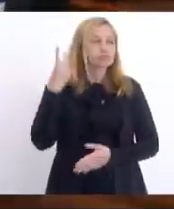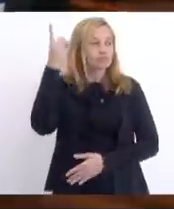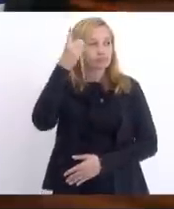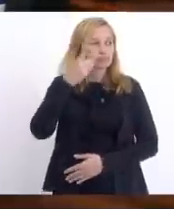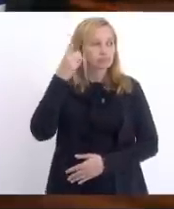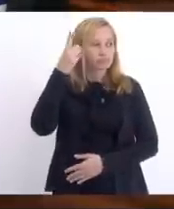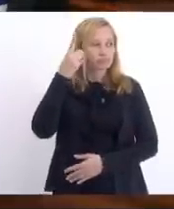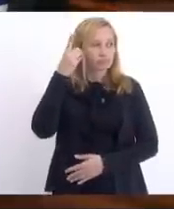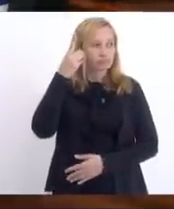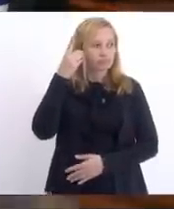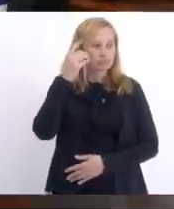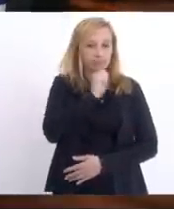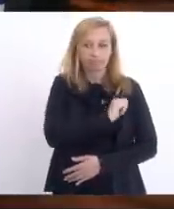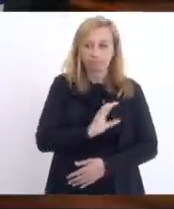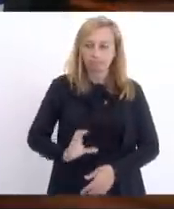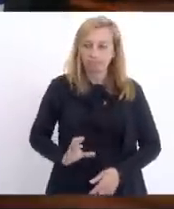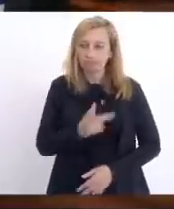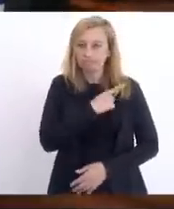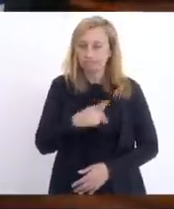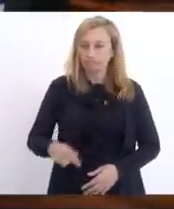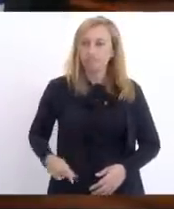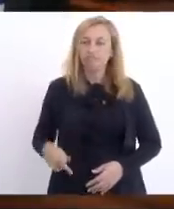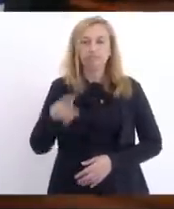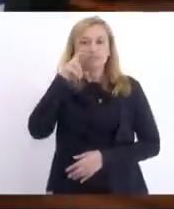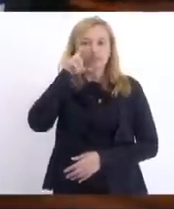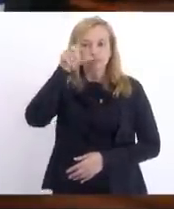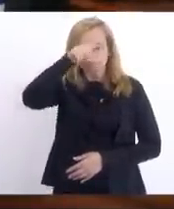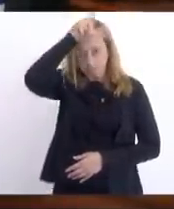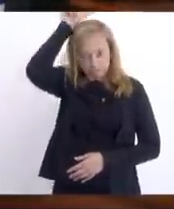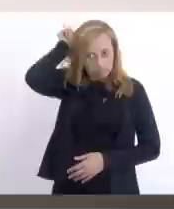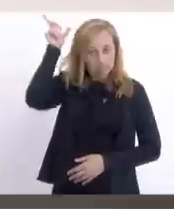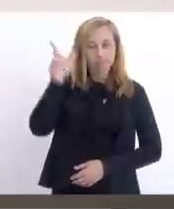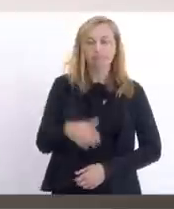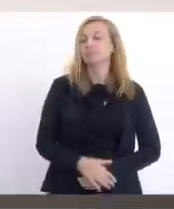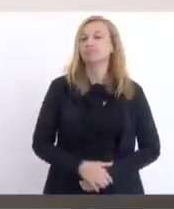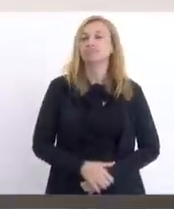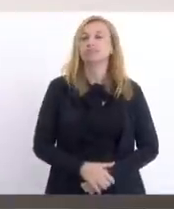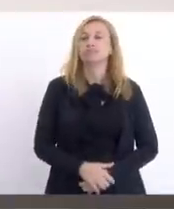nosso presidente André Cilian, deputado Luiz Paulo e deputado Rosenberg. E